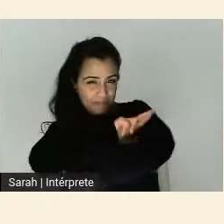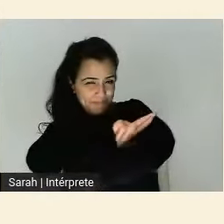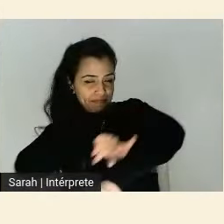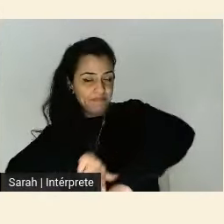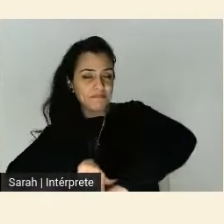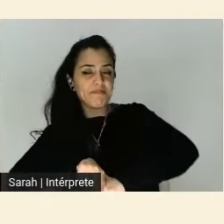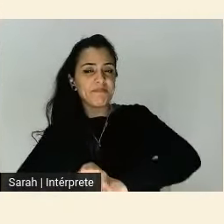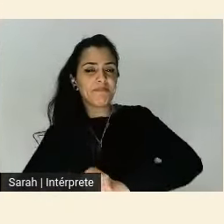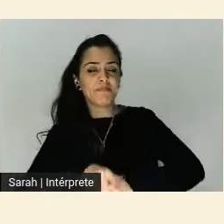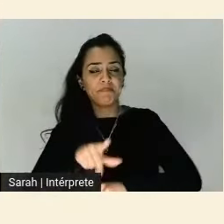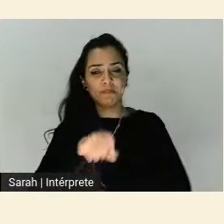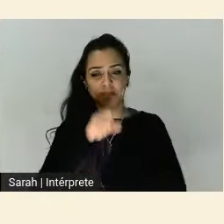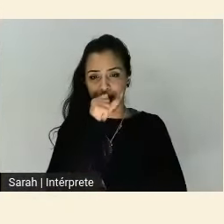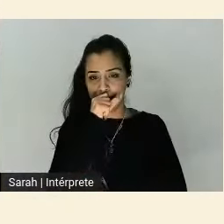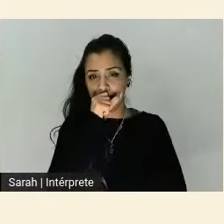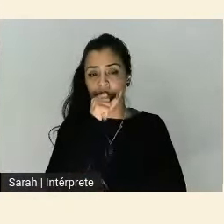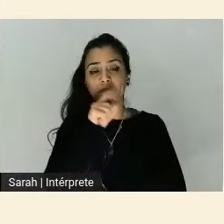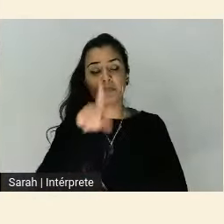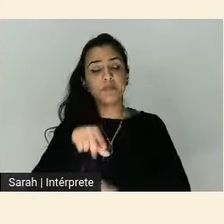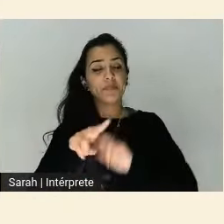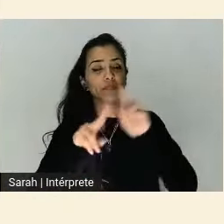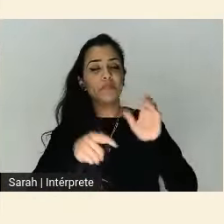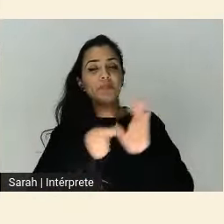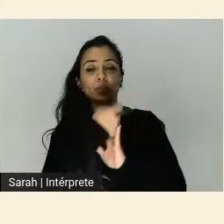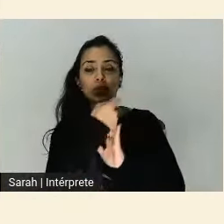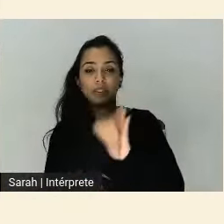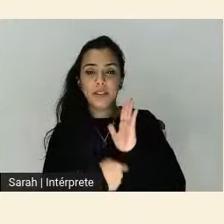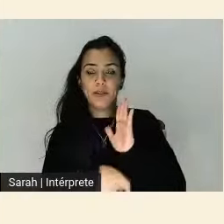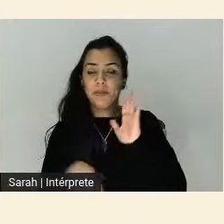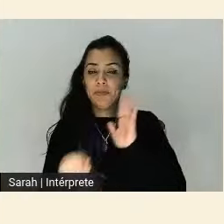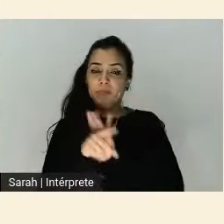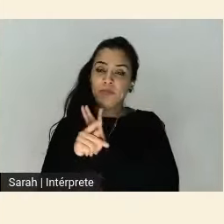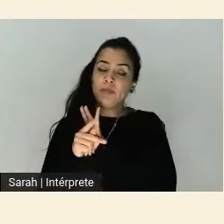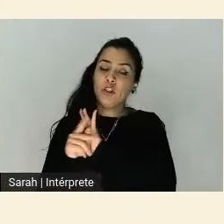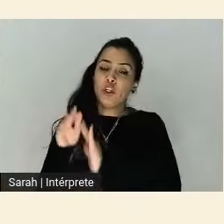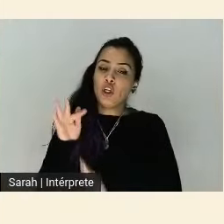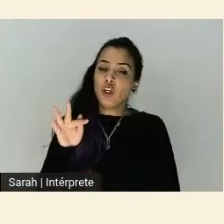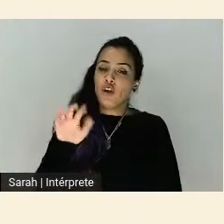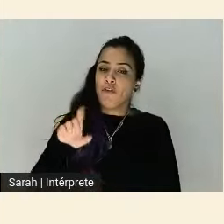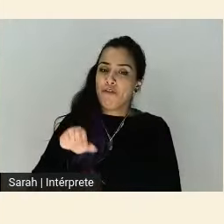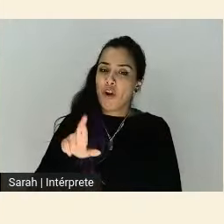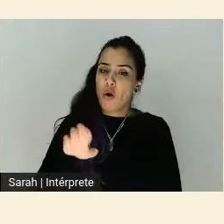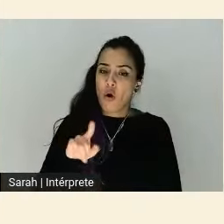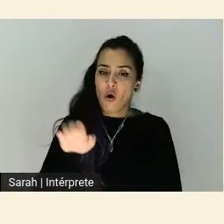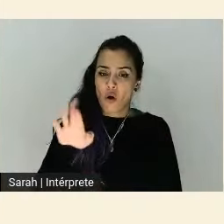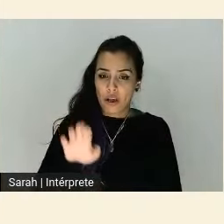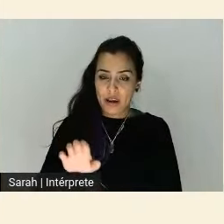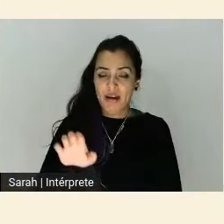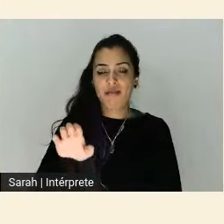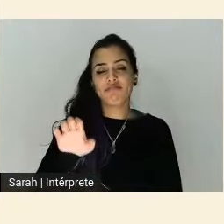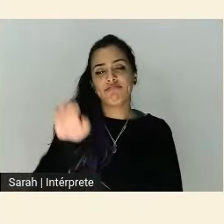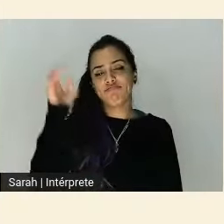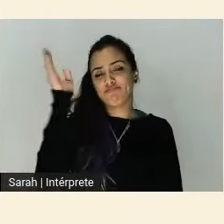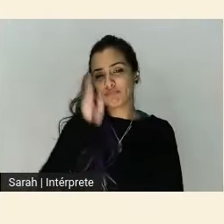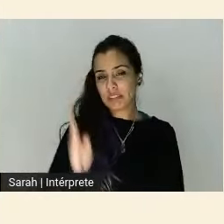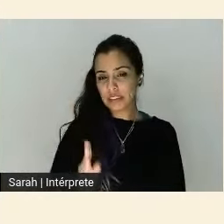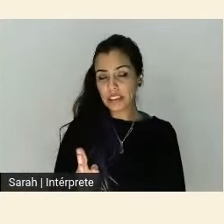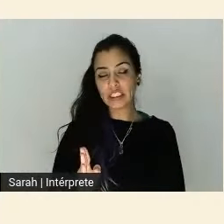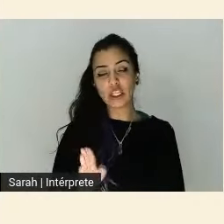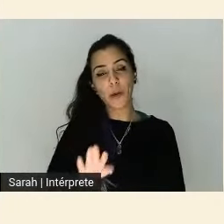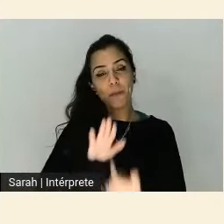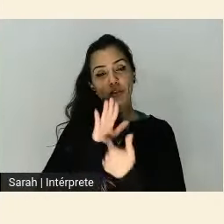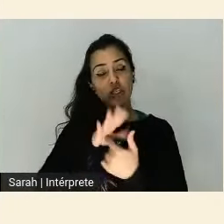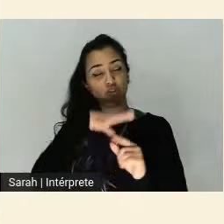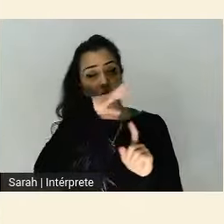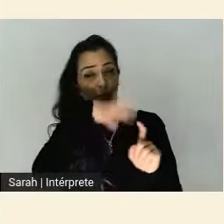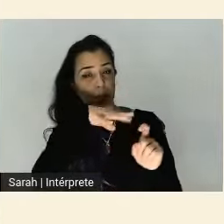se estende à bricolagem de textos do folclore brasileiro, entrecruzando mitos e lendas de diversos